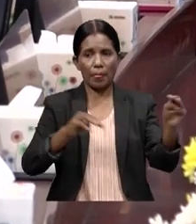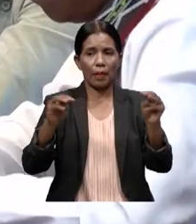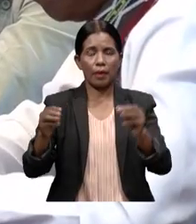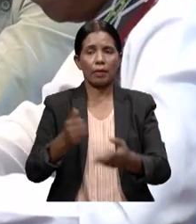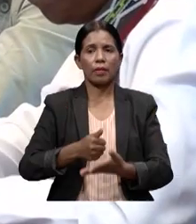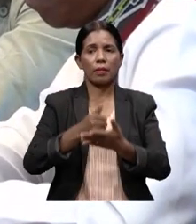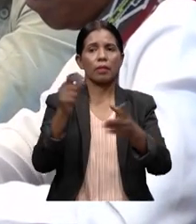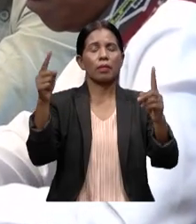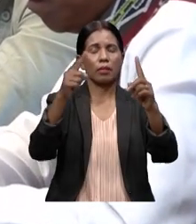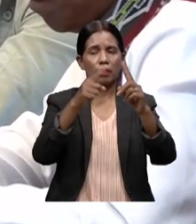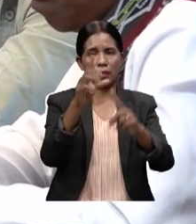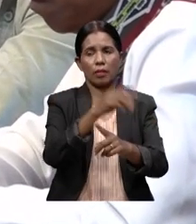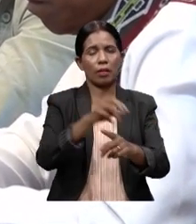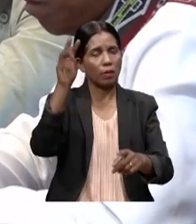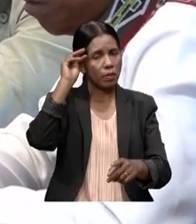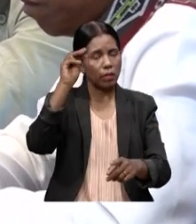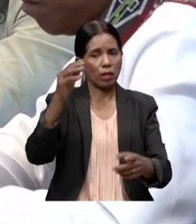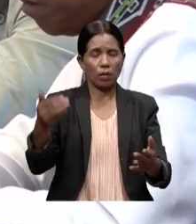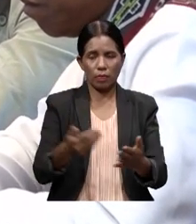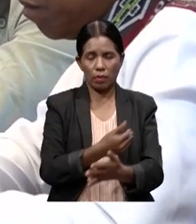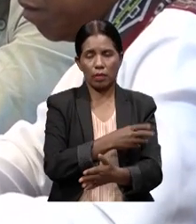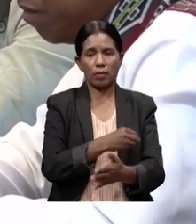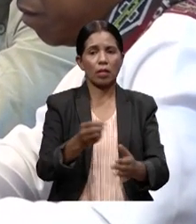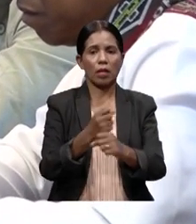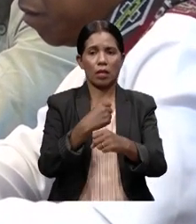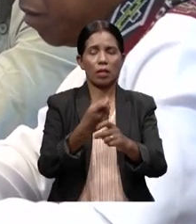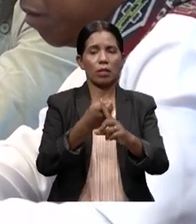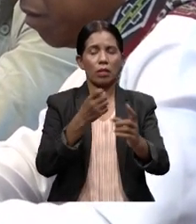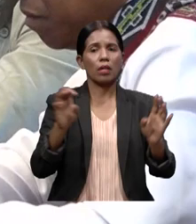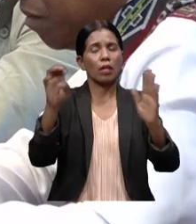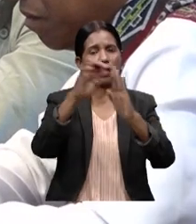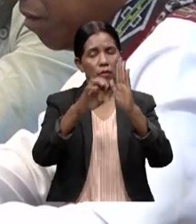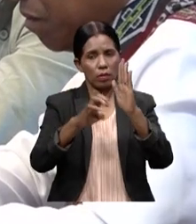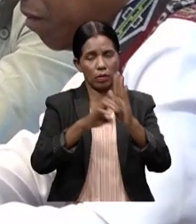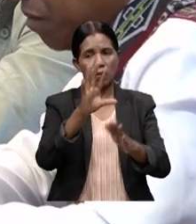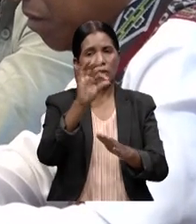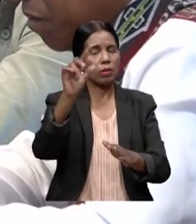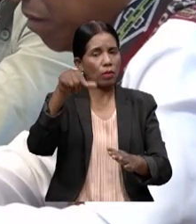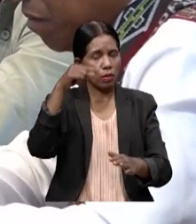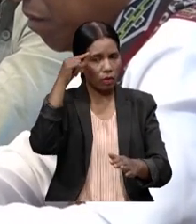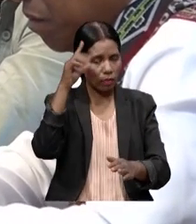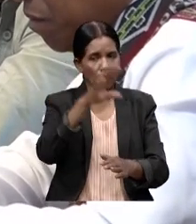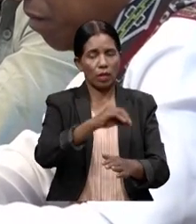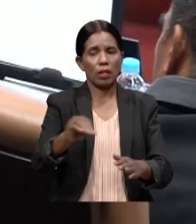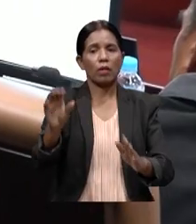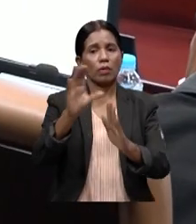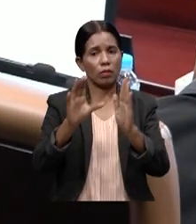ajusta enku ministerial F riza estrutura nonu guver konstitusional